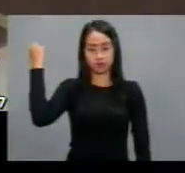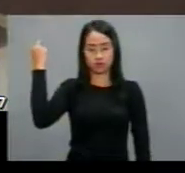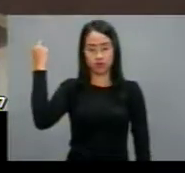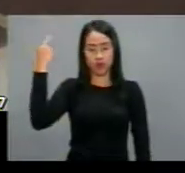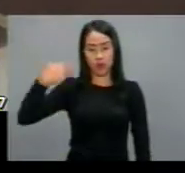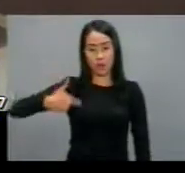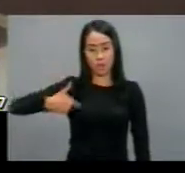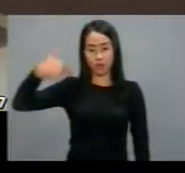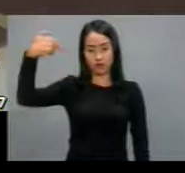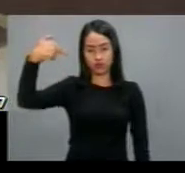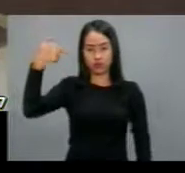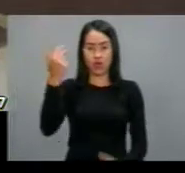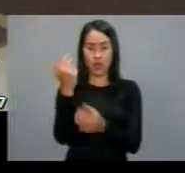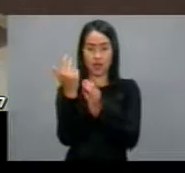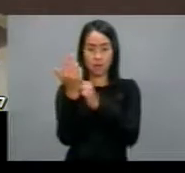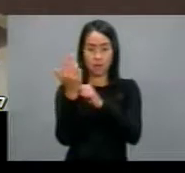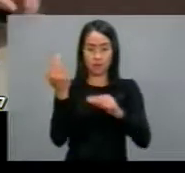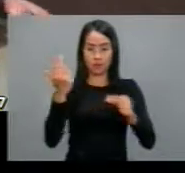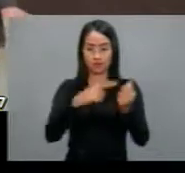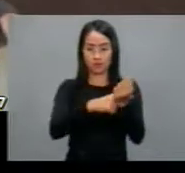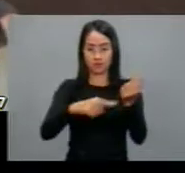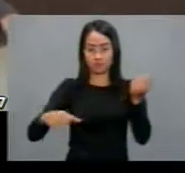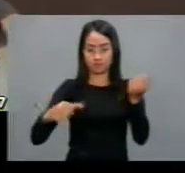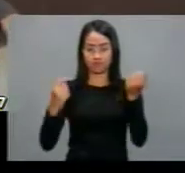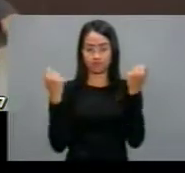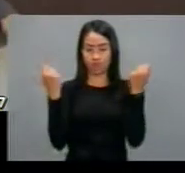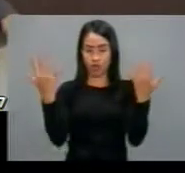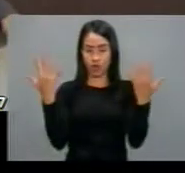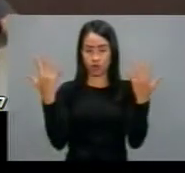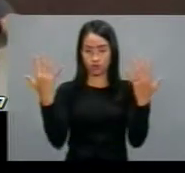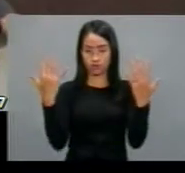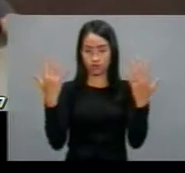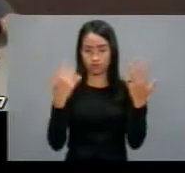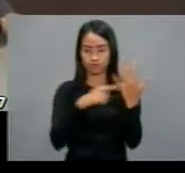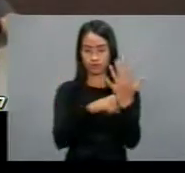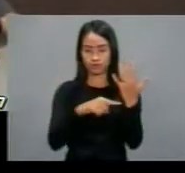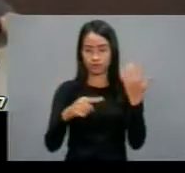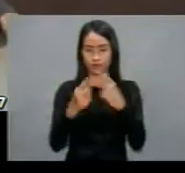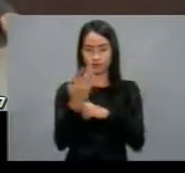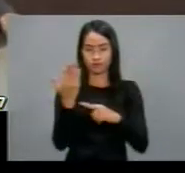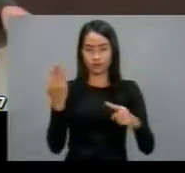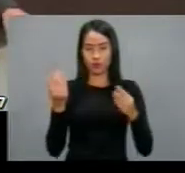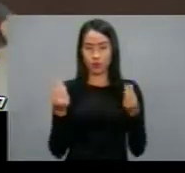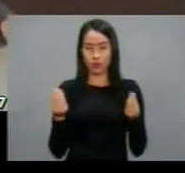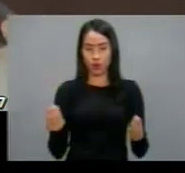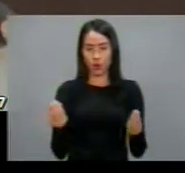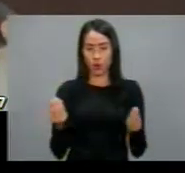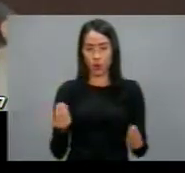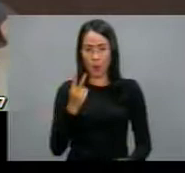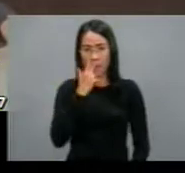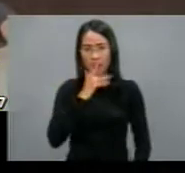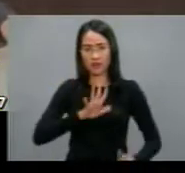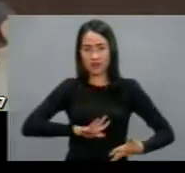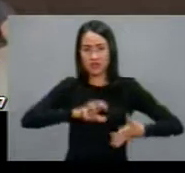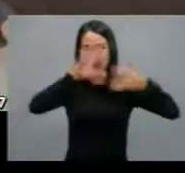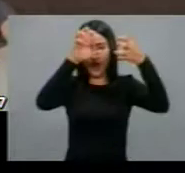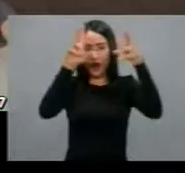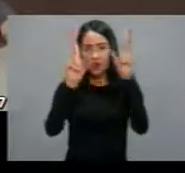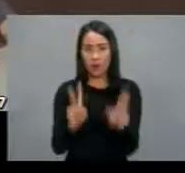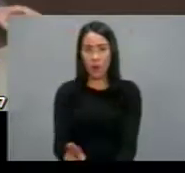tiveram mãos decepadas. Estamos voltando à Idade Média no Brasil do século